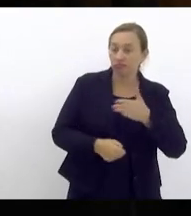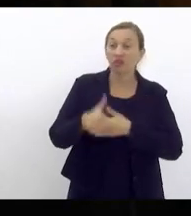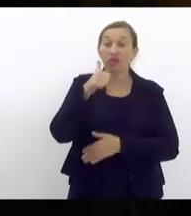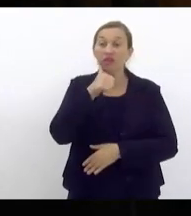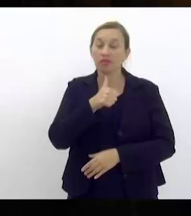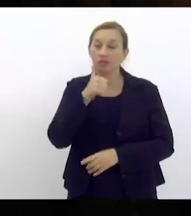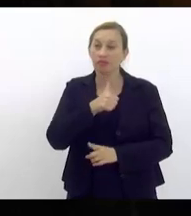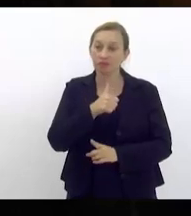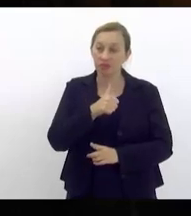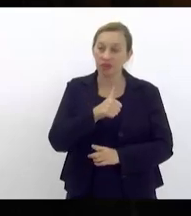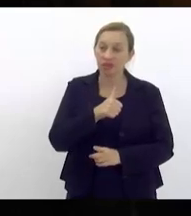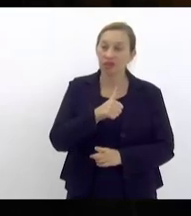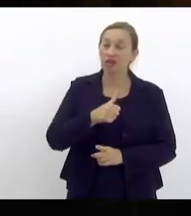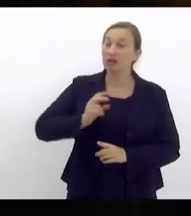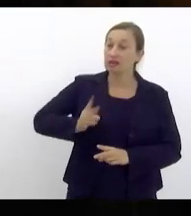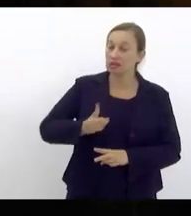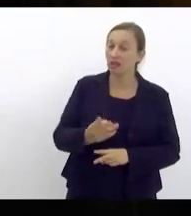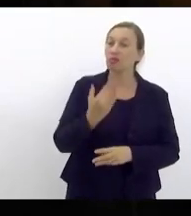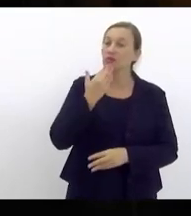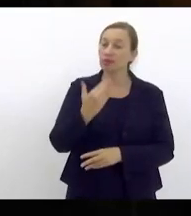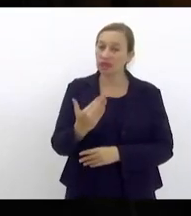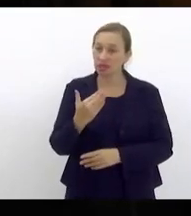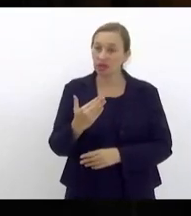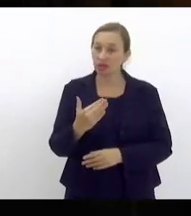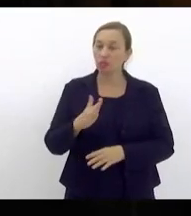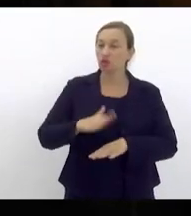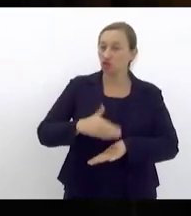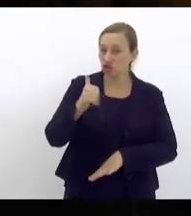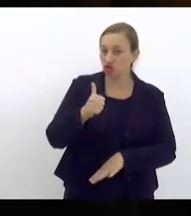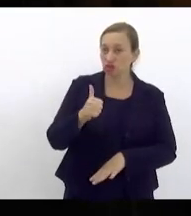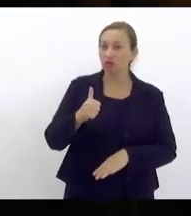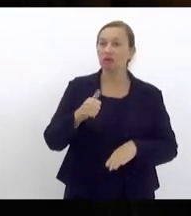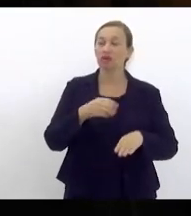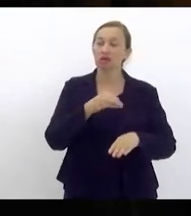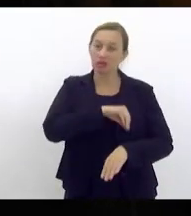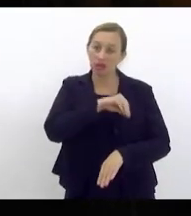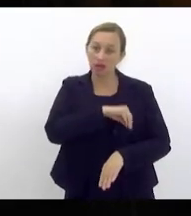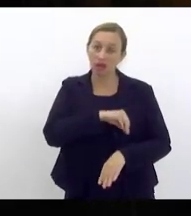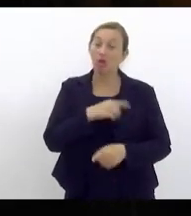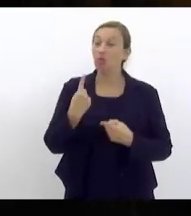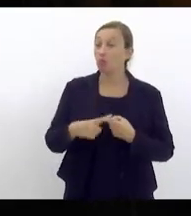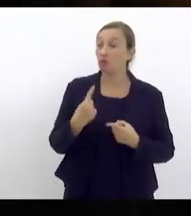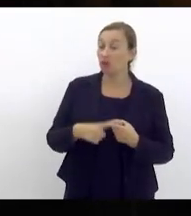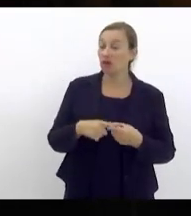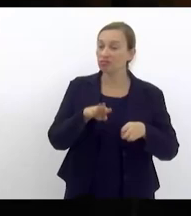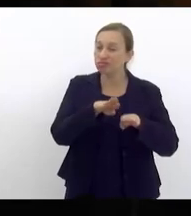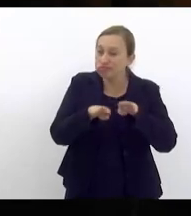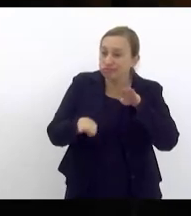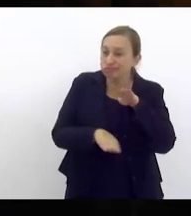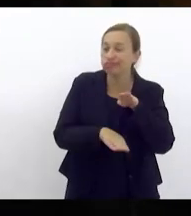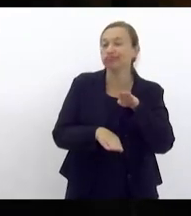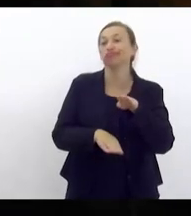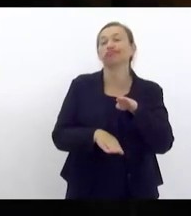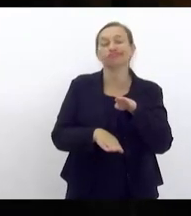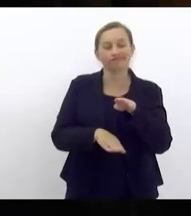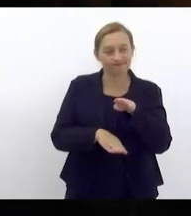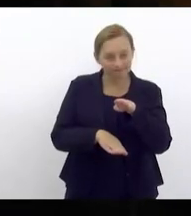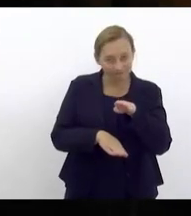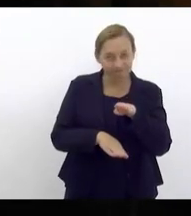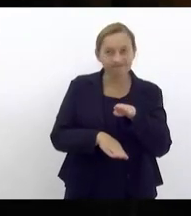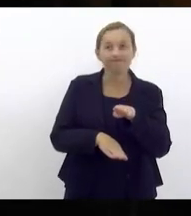feministas que sempre pediram por dignidade salarial porque essas desigualdades essas